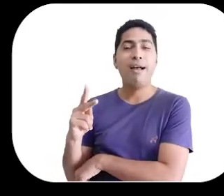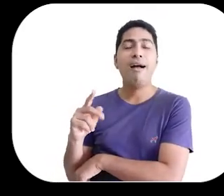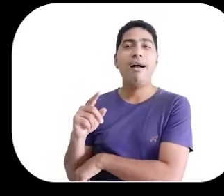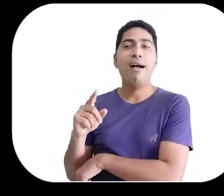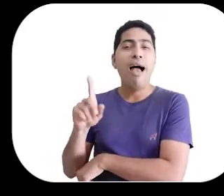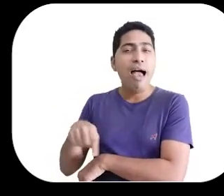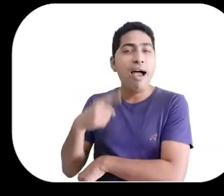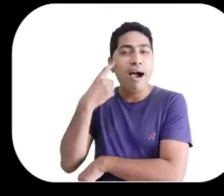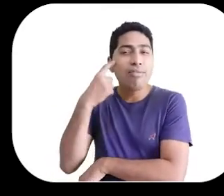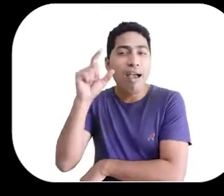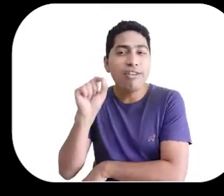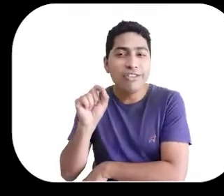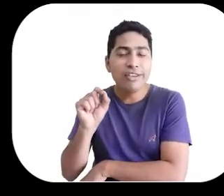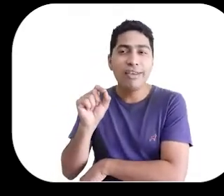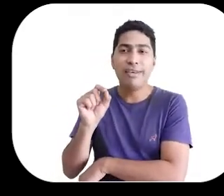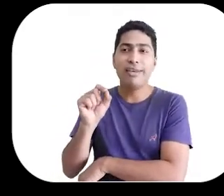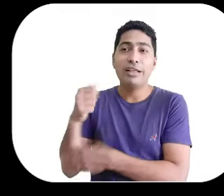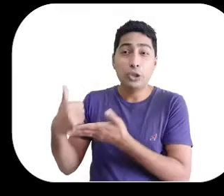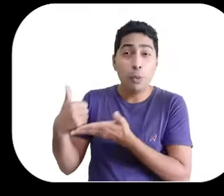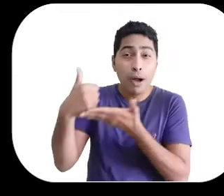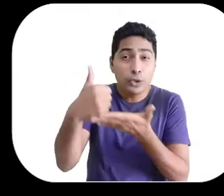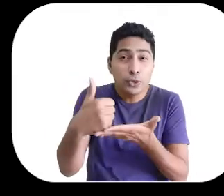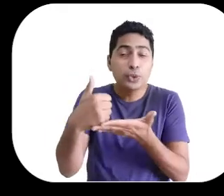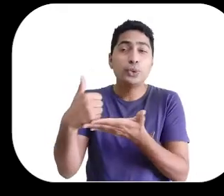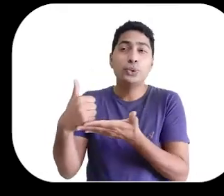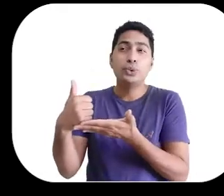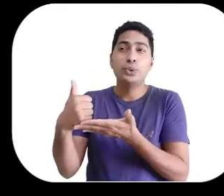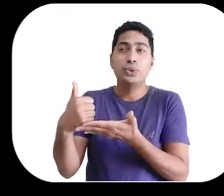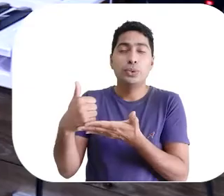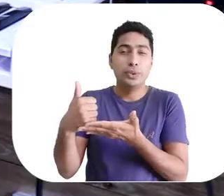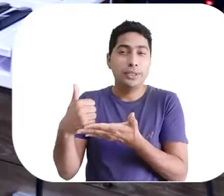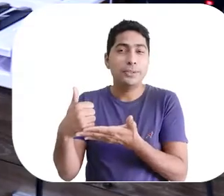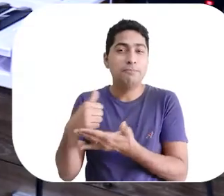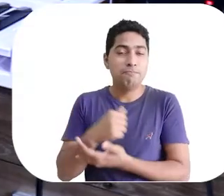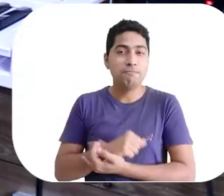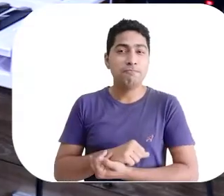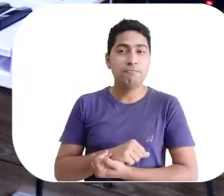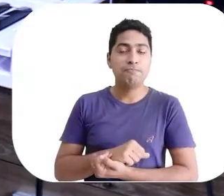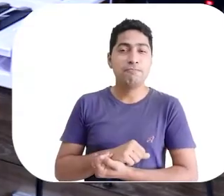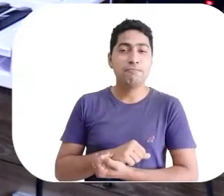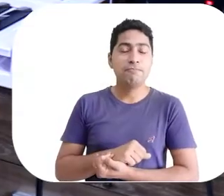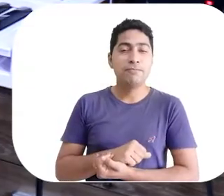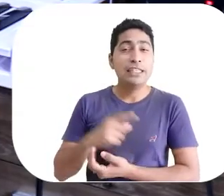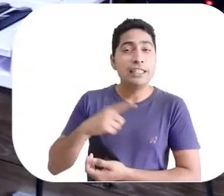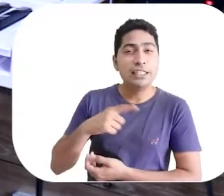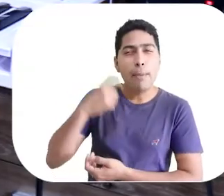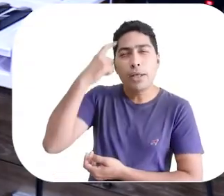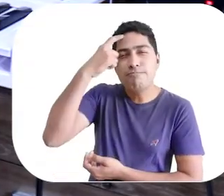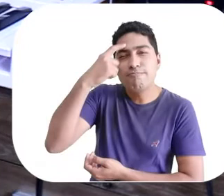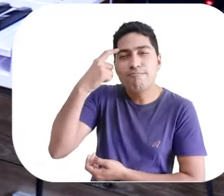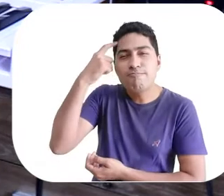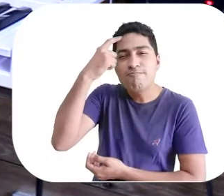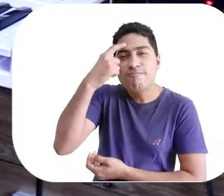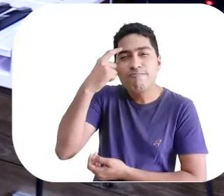que é justamente a ideia da ambiência, né? Que é um ambiente de música eletrônica que é mais contemplativo,